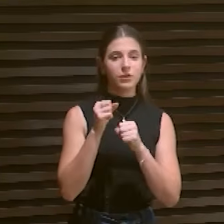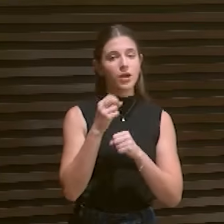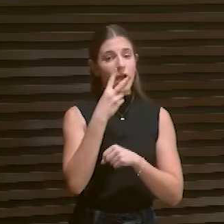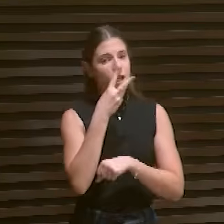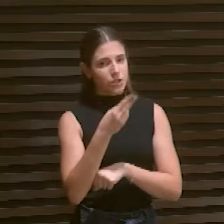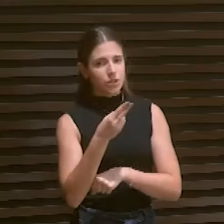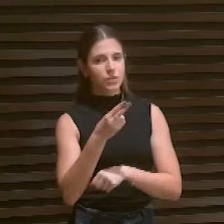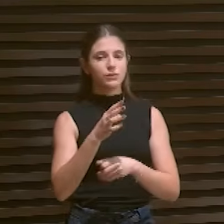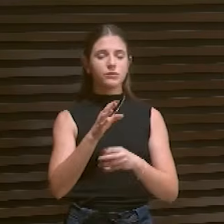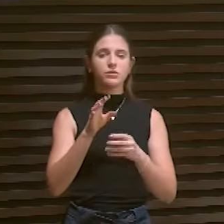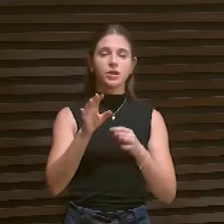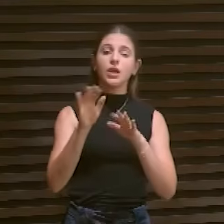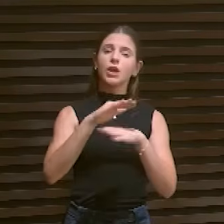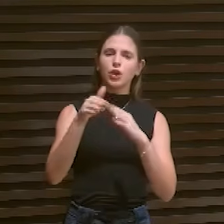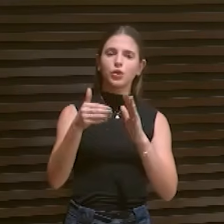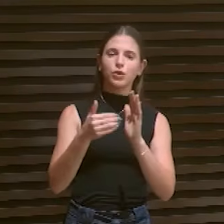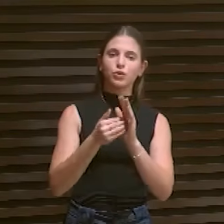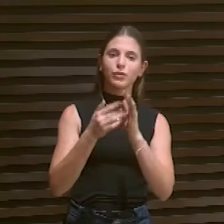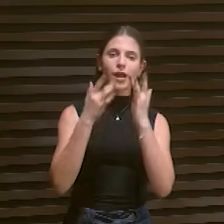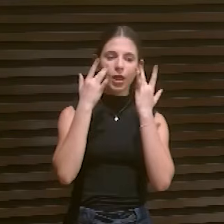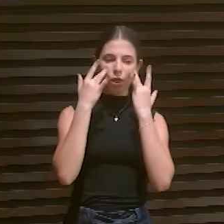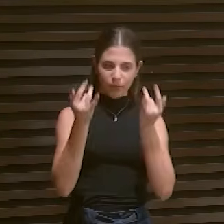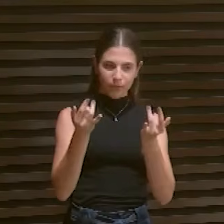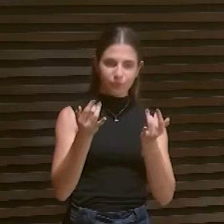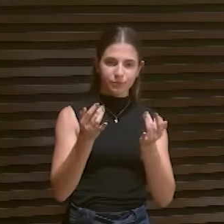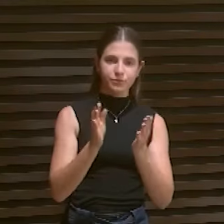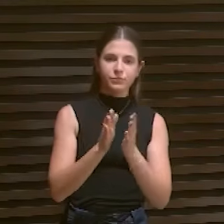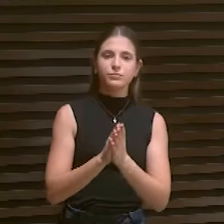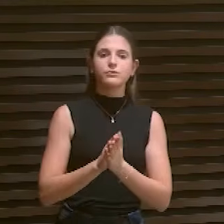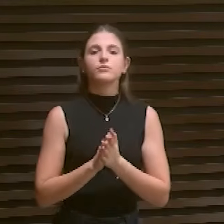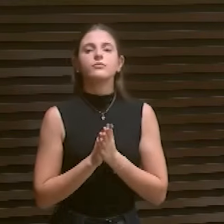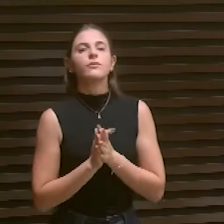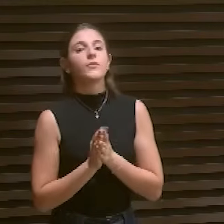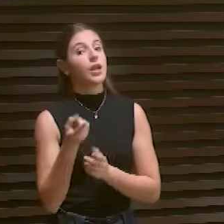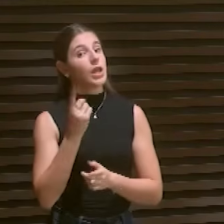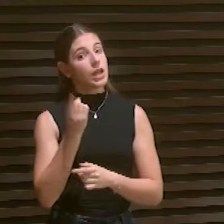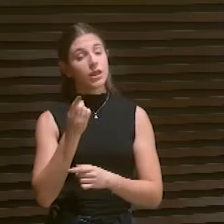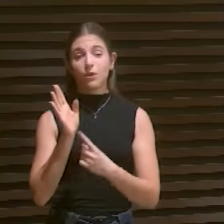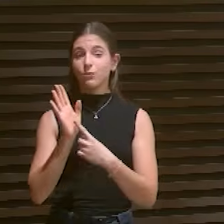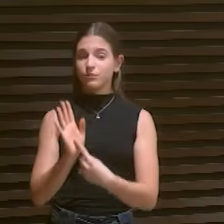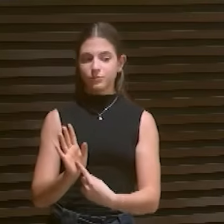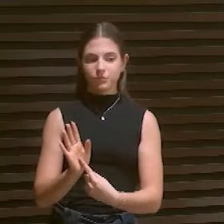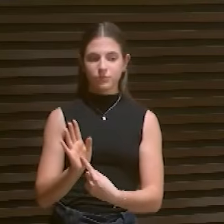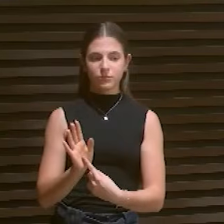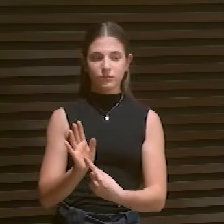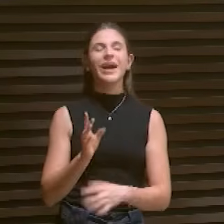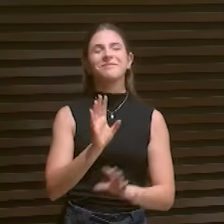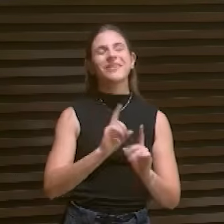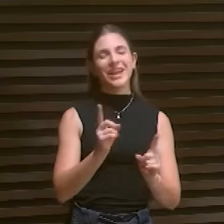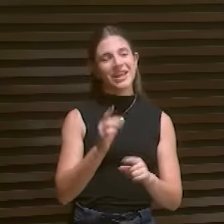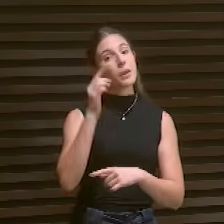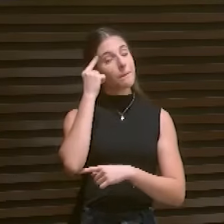tudo isto é algo normal. E não refletimos em relação ao que está